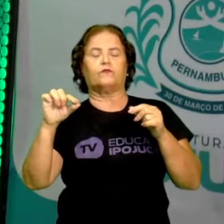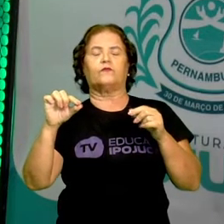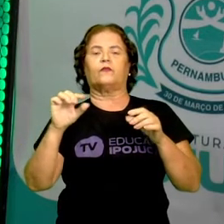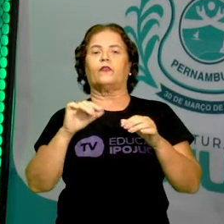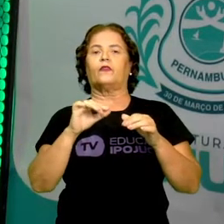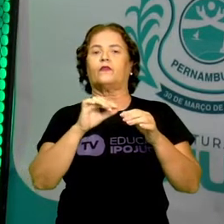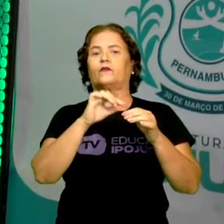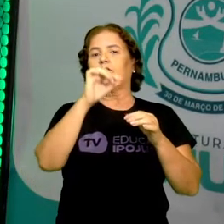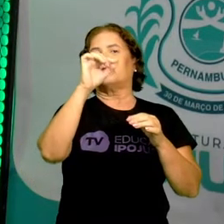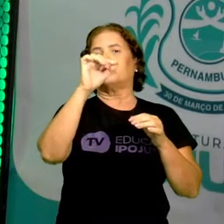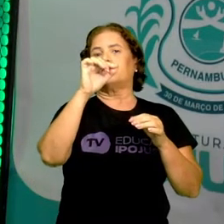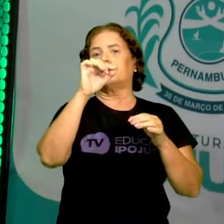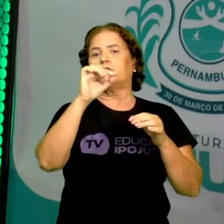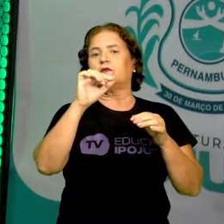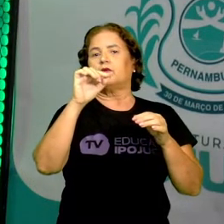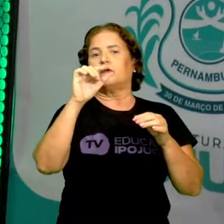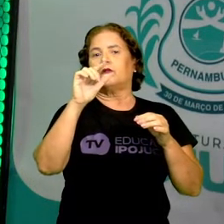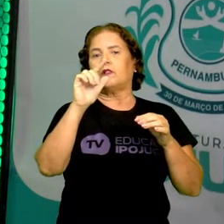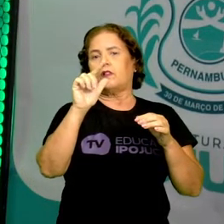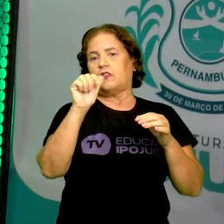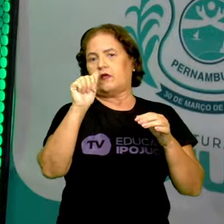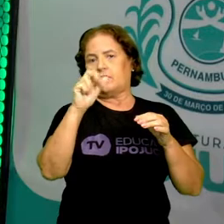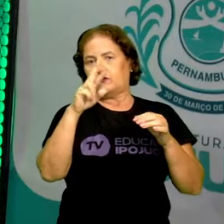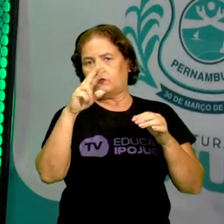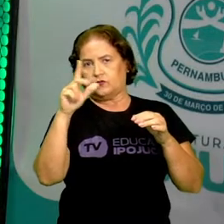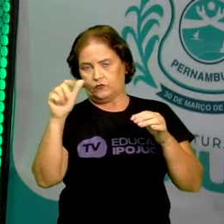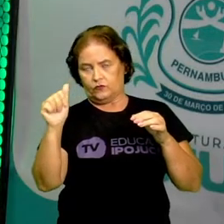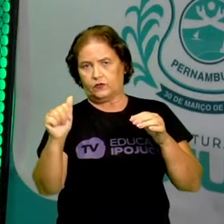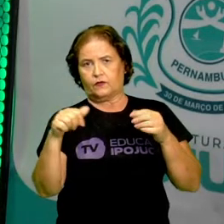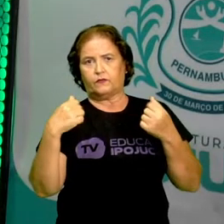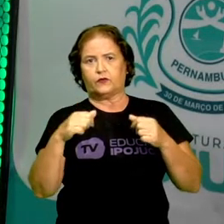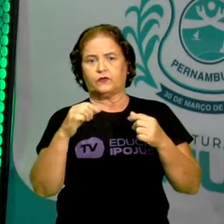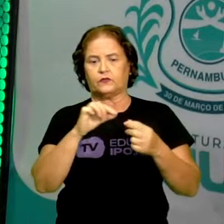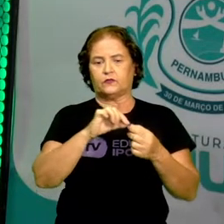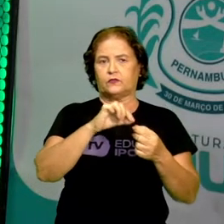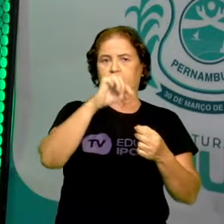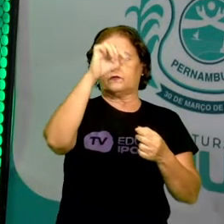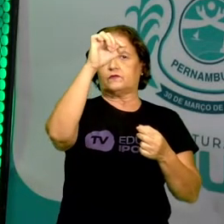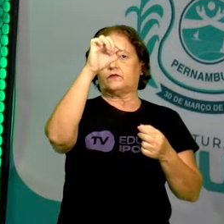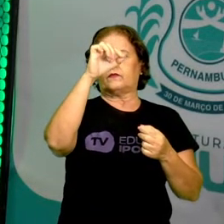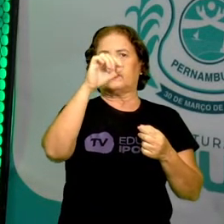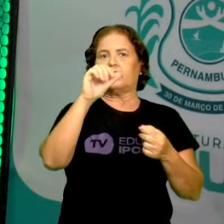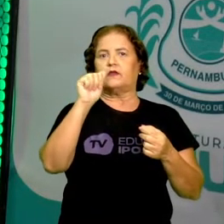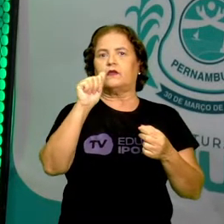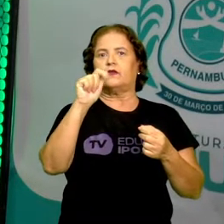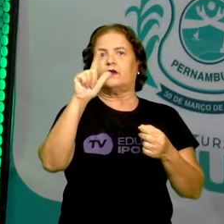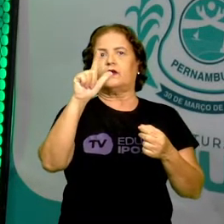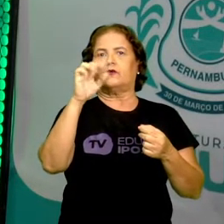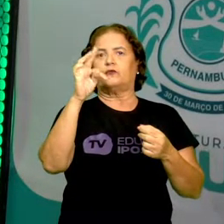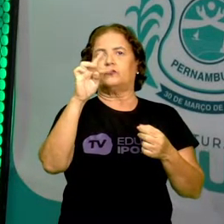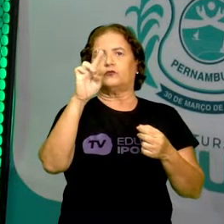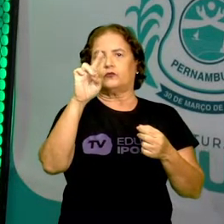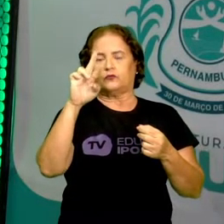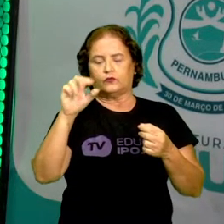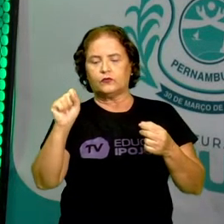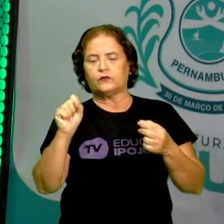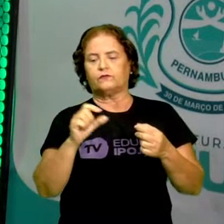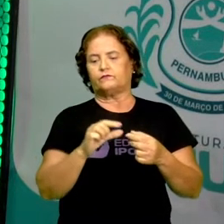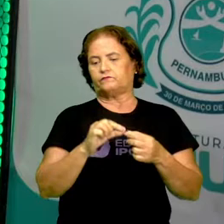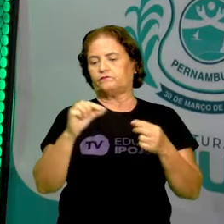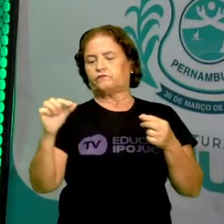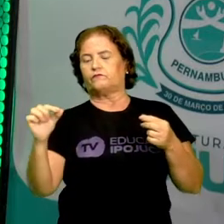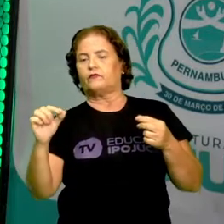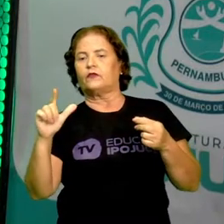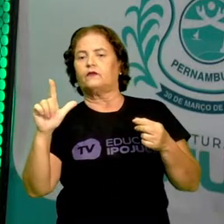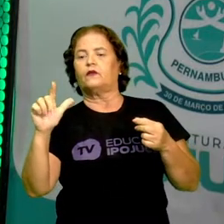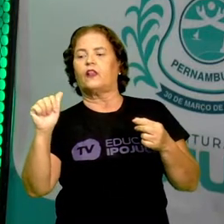altura, lado. Vamos ver. Essa figura aqui, comprimento, largura. A segunda figura, lado